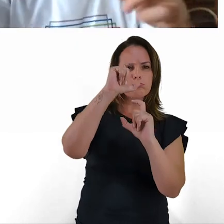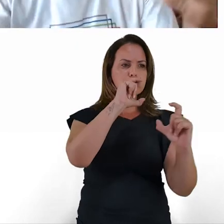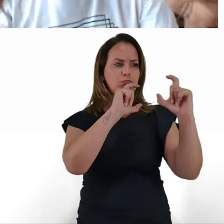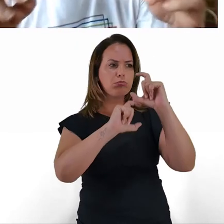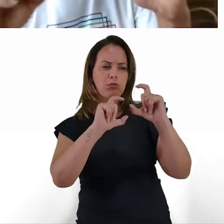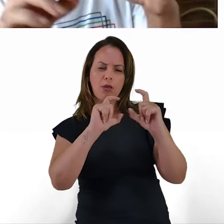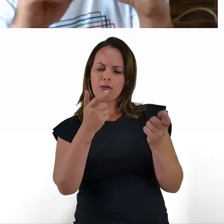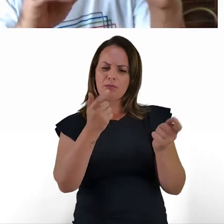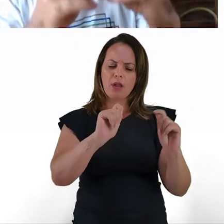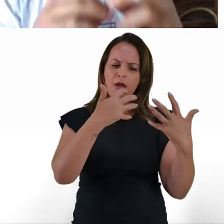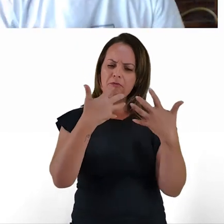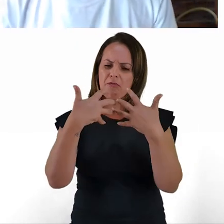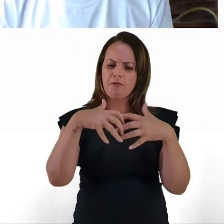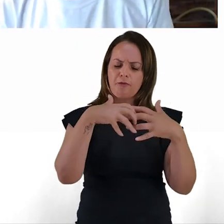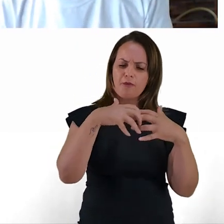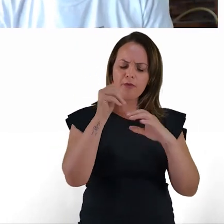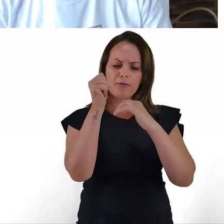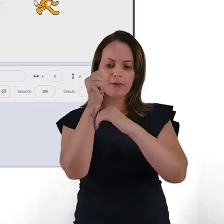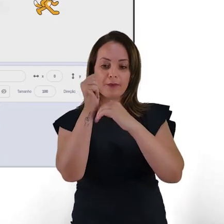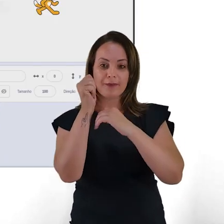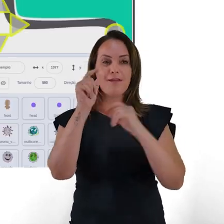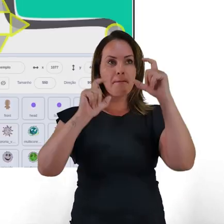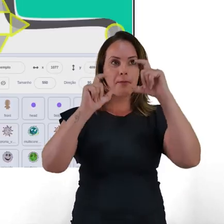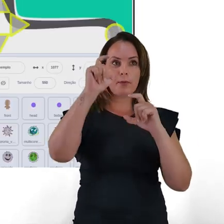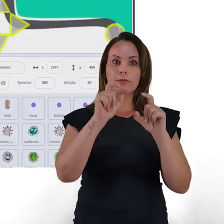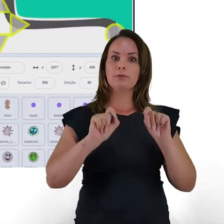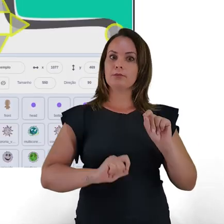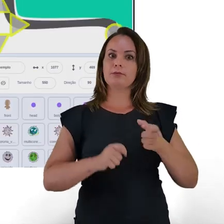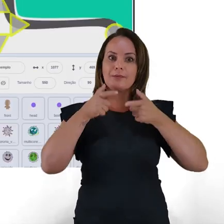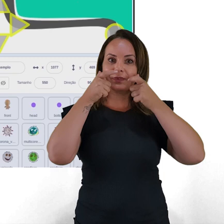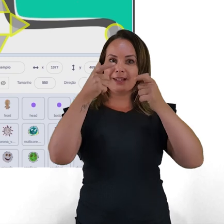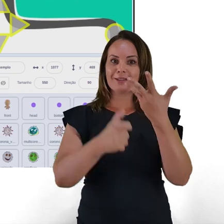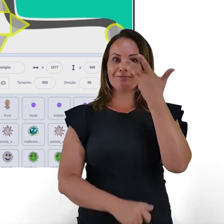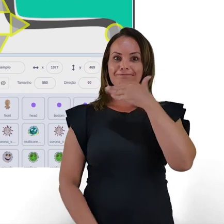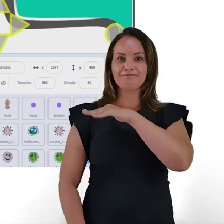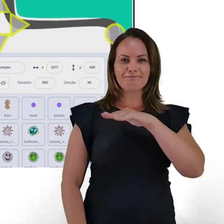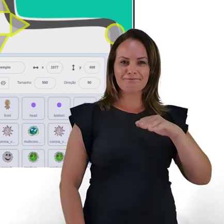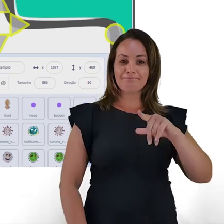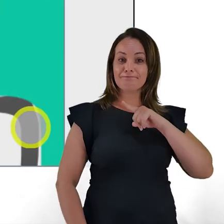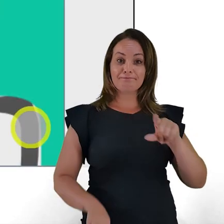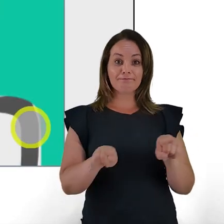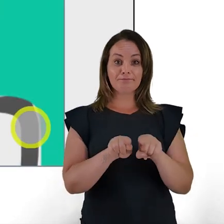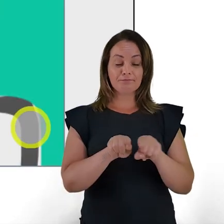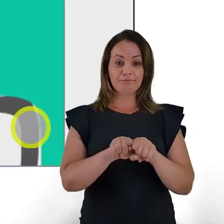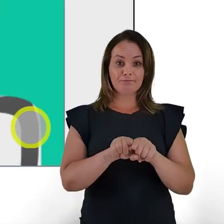seus códigos e tal, com blocos visuais. E isso é muito interessante para as crianças terem uma